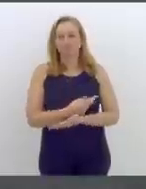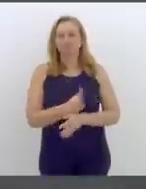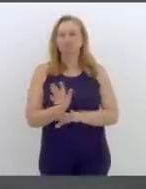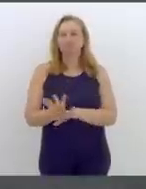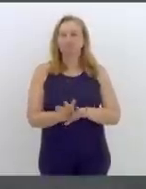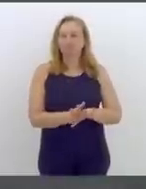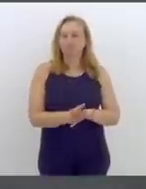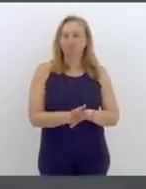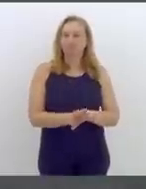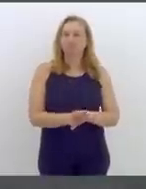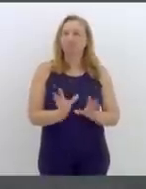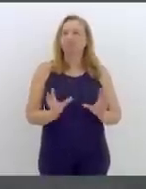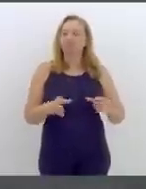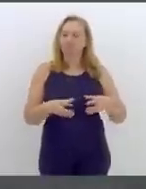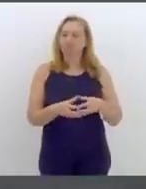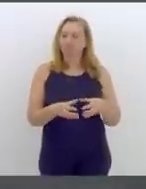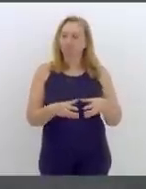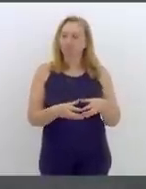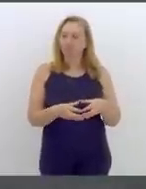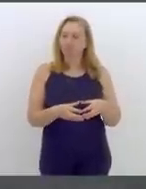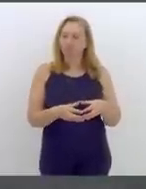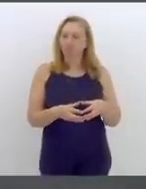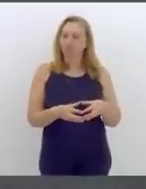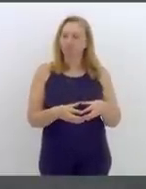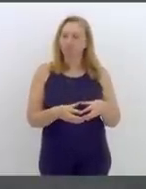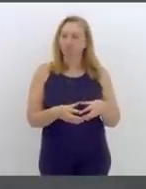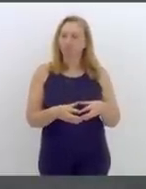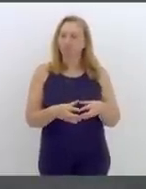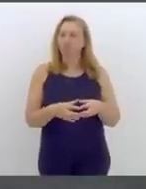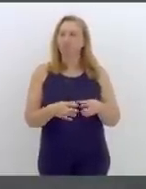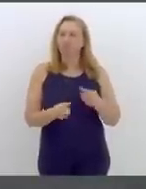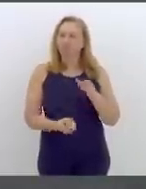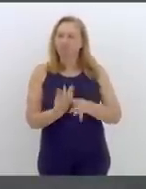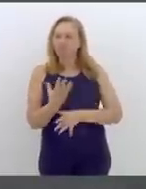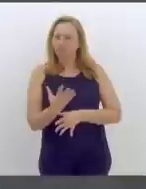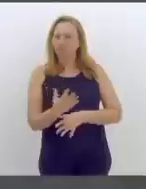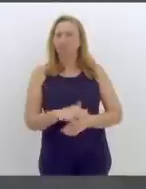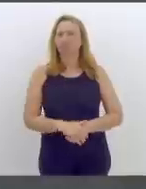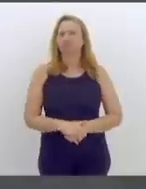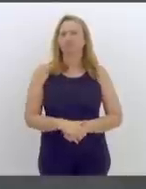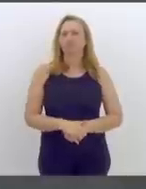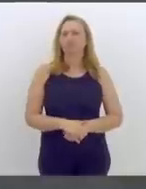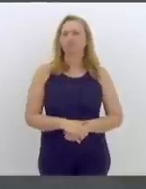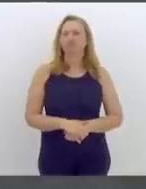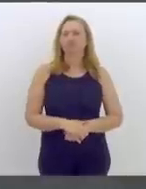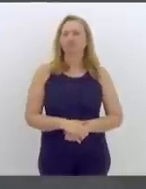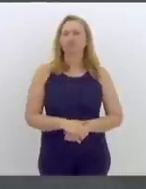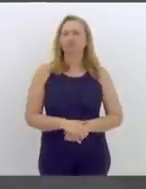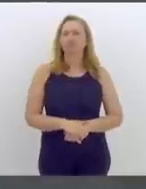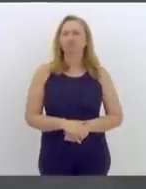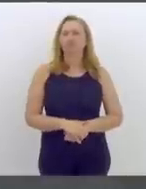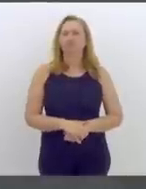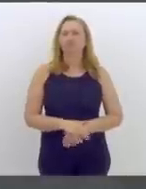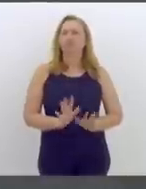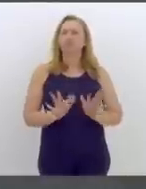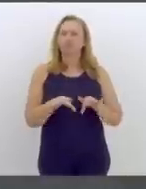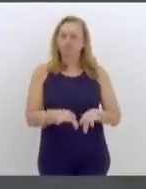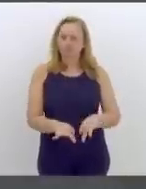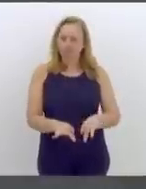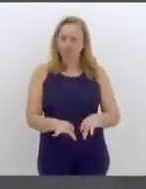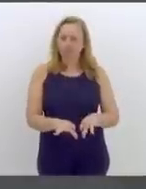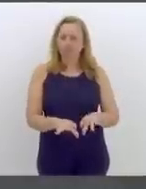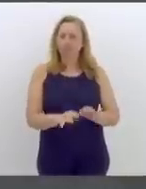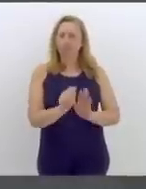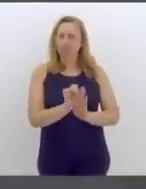comissão a comissão foi foi montada e dentro disso aí assim que ela for finalizada